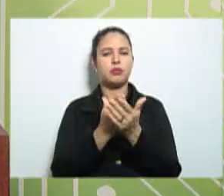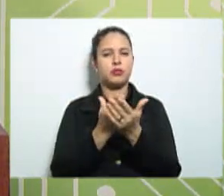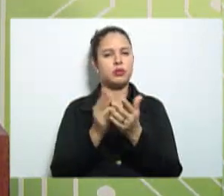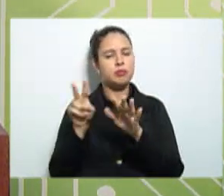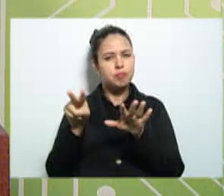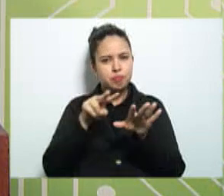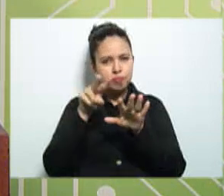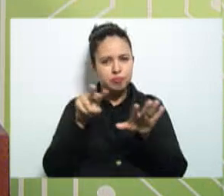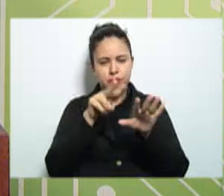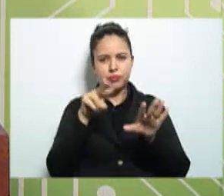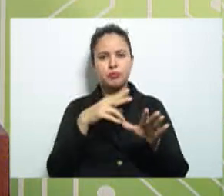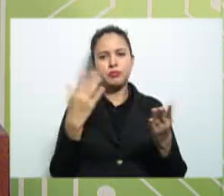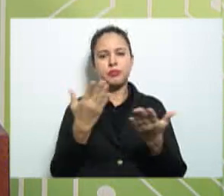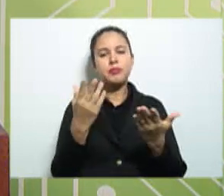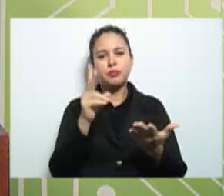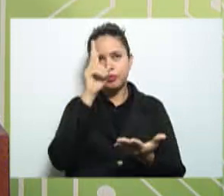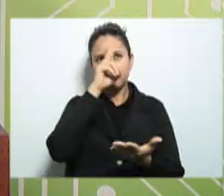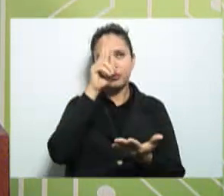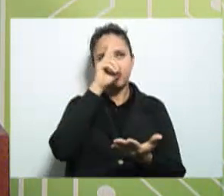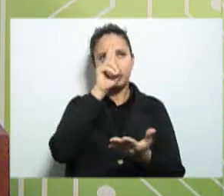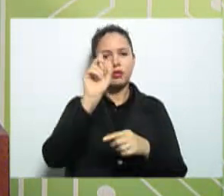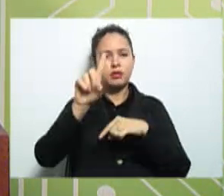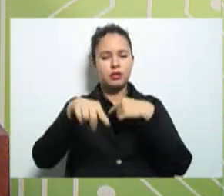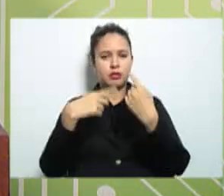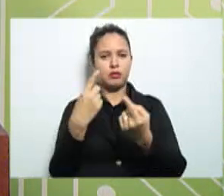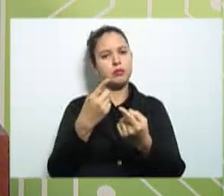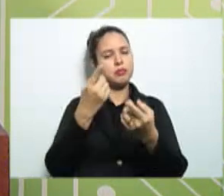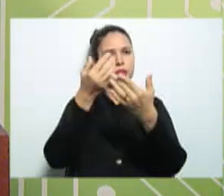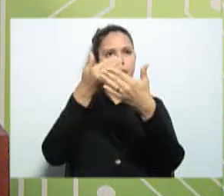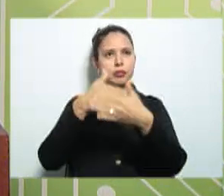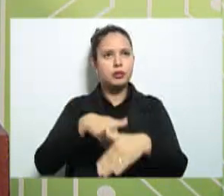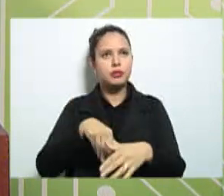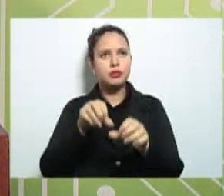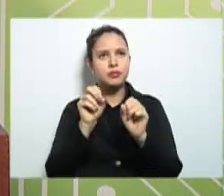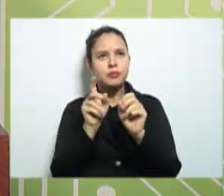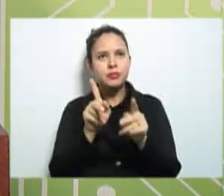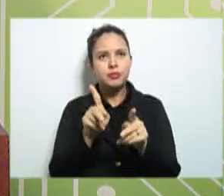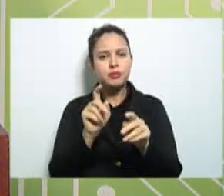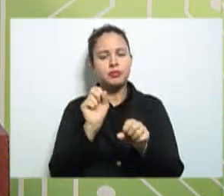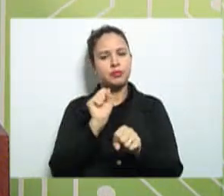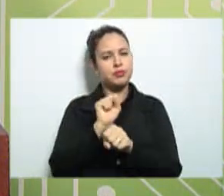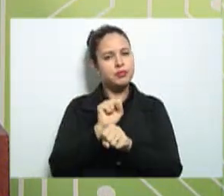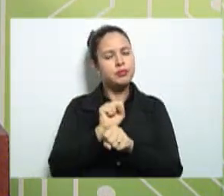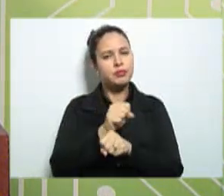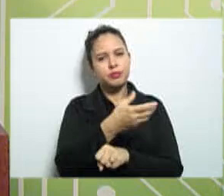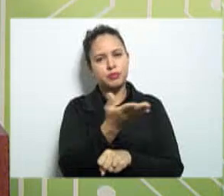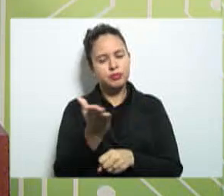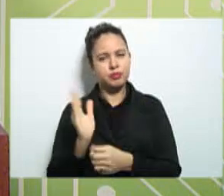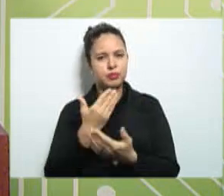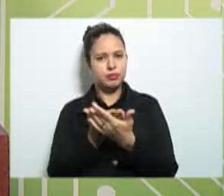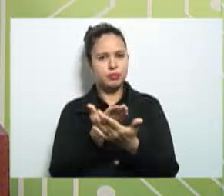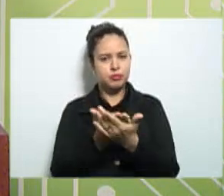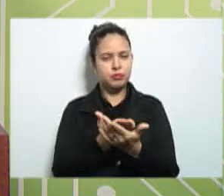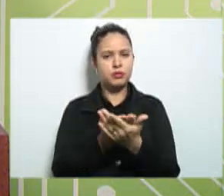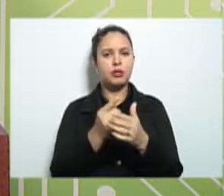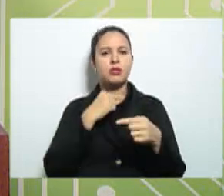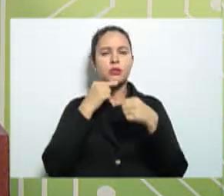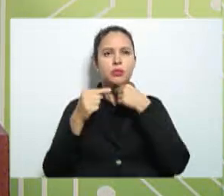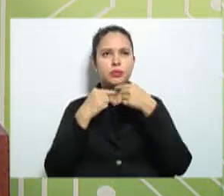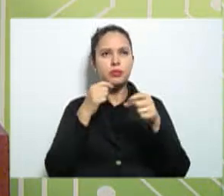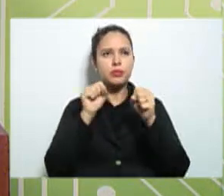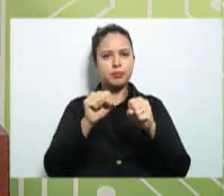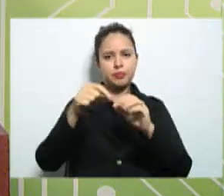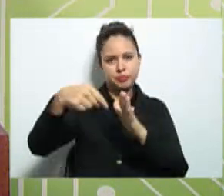disciplina para revisá-los e logo após vocês farão uma avaliação. Espero que vocês tenham estudado muito e que as dúvidas sejam